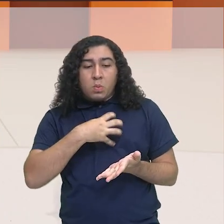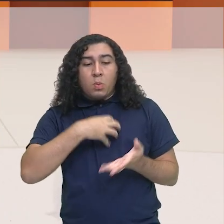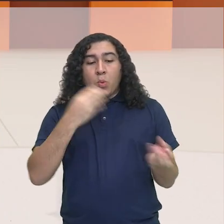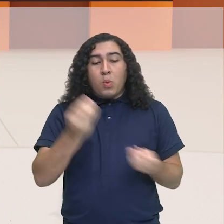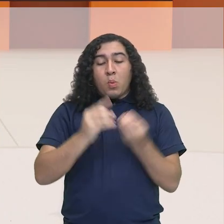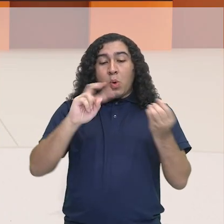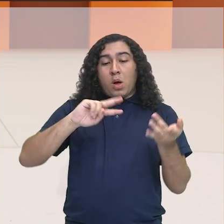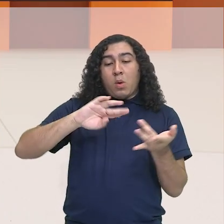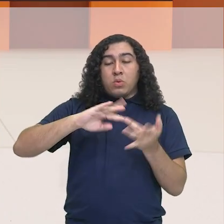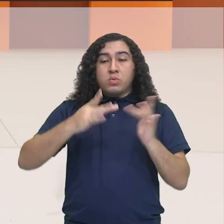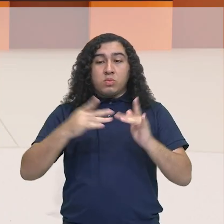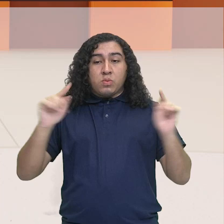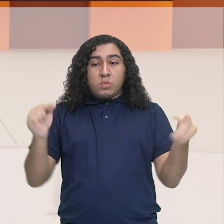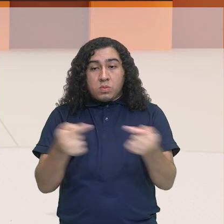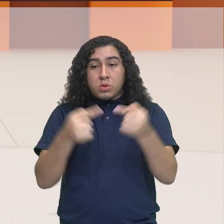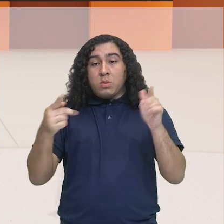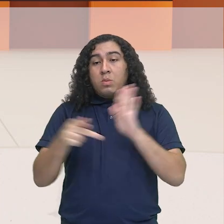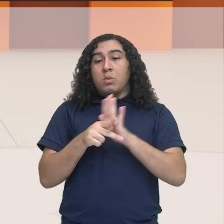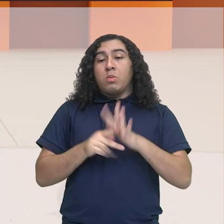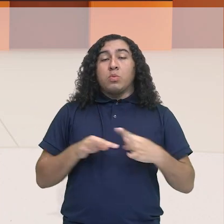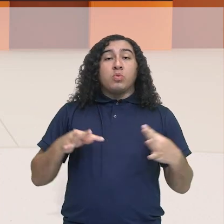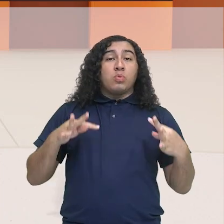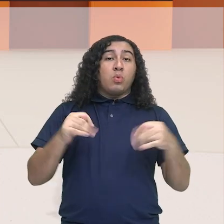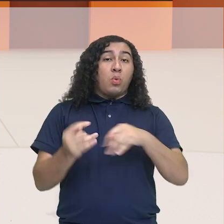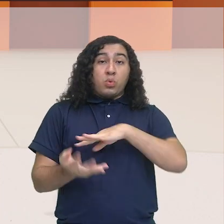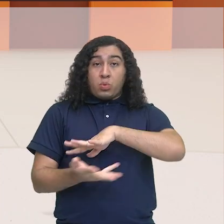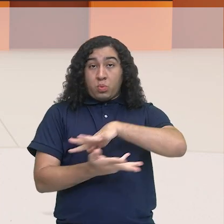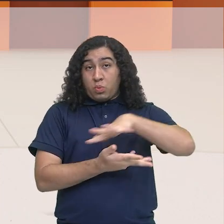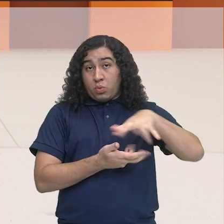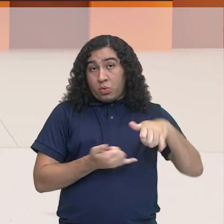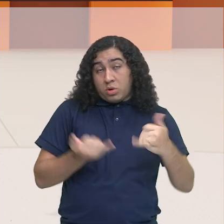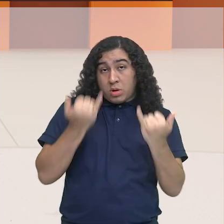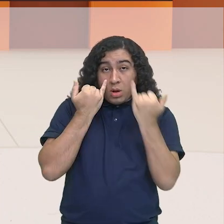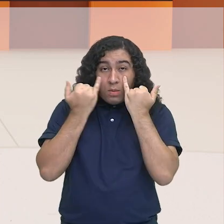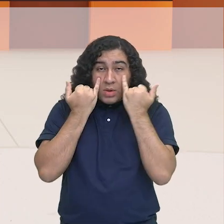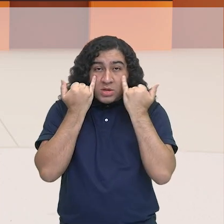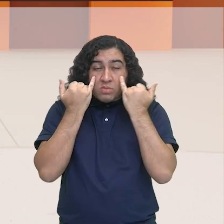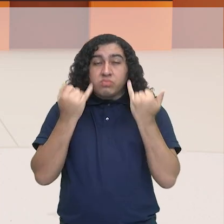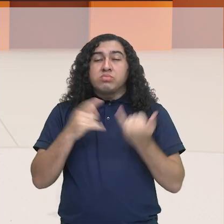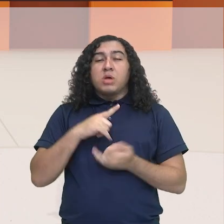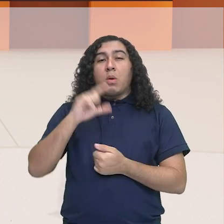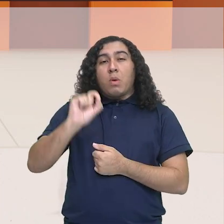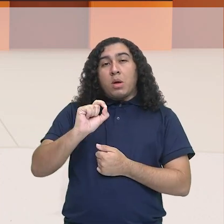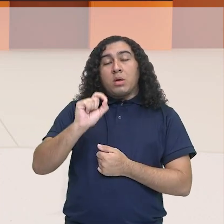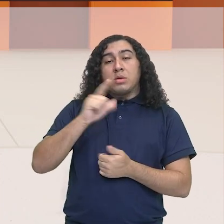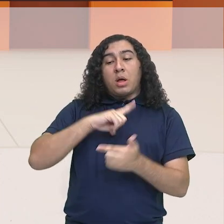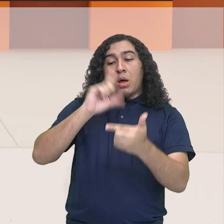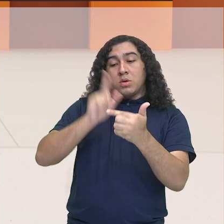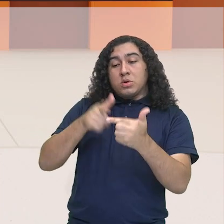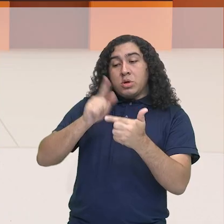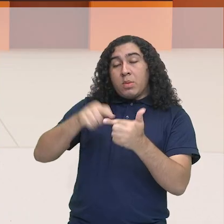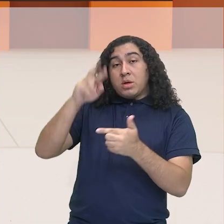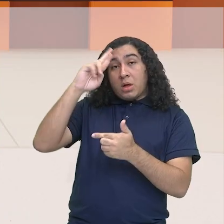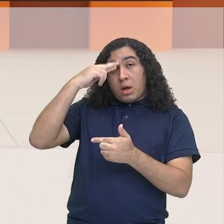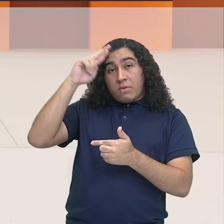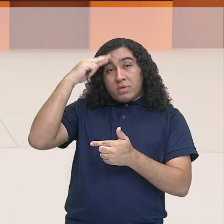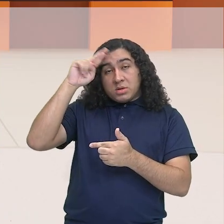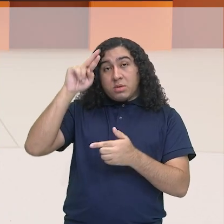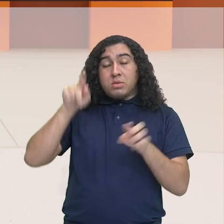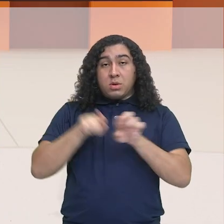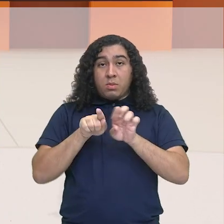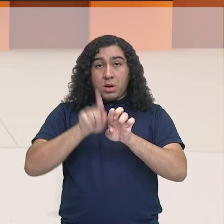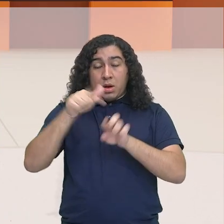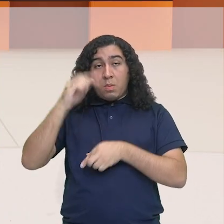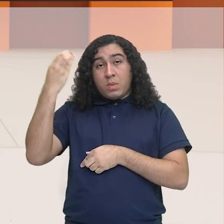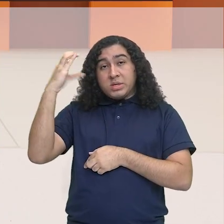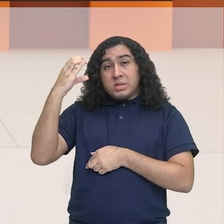né? Aos mistérios do mundo, com base no questionamento e na reflexão. A sociologia é a ciência que vai